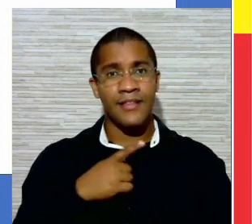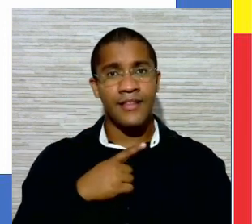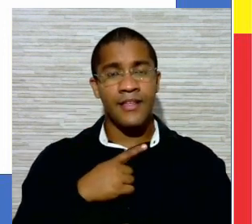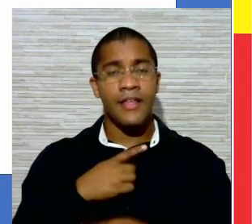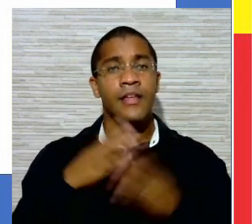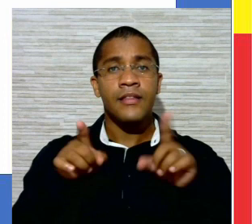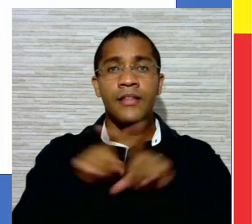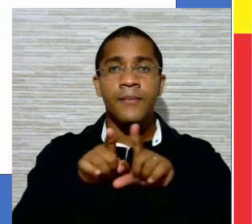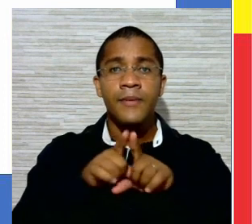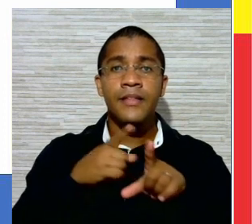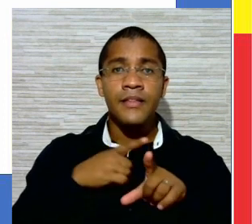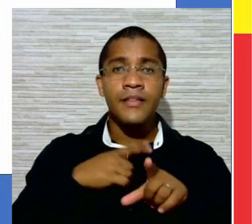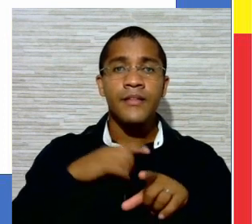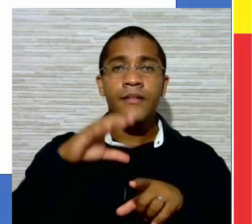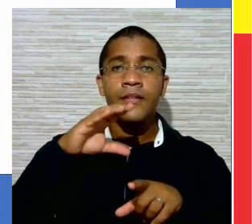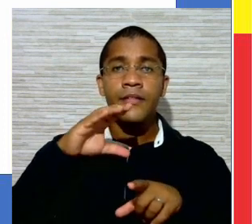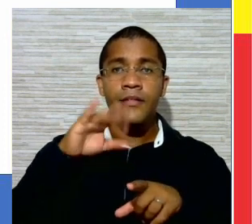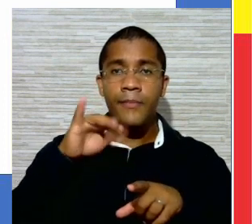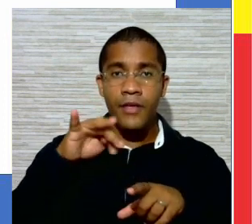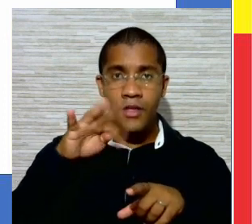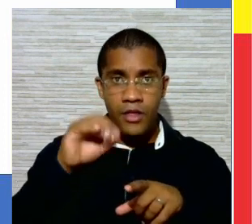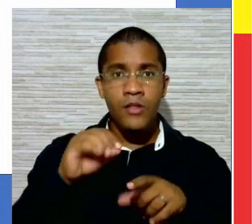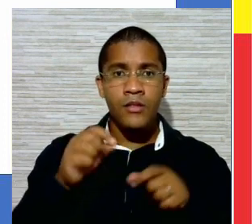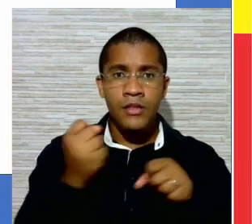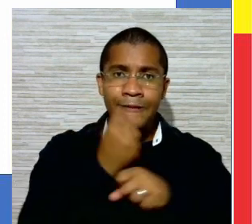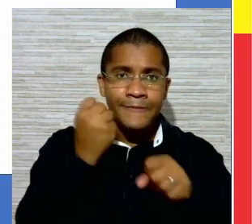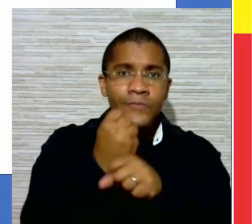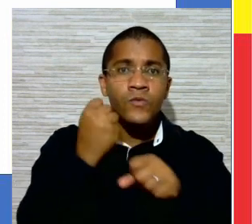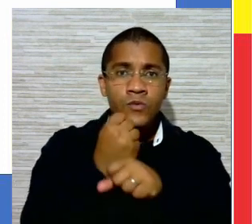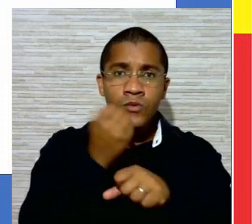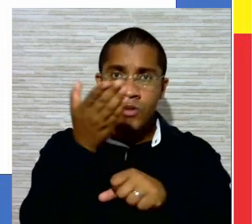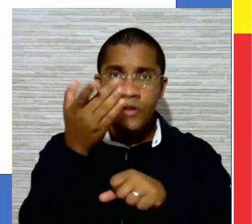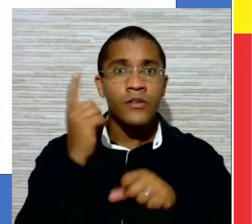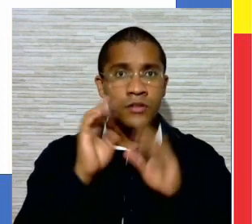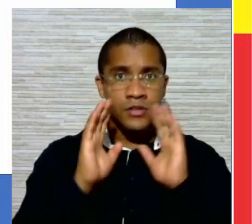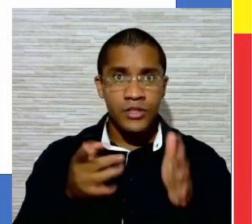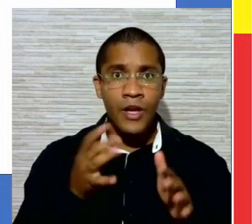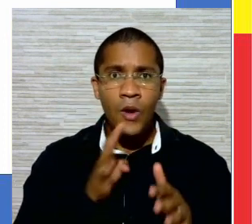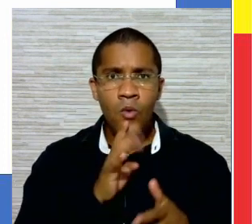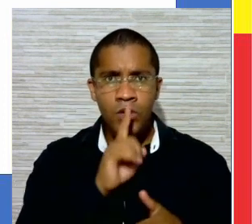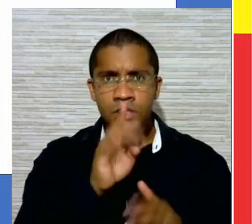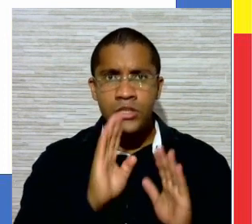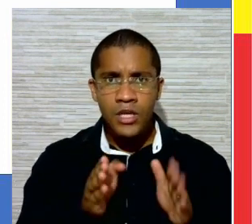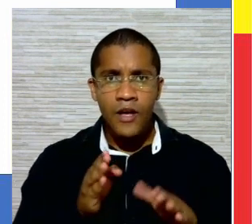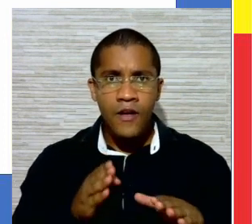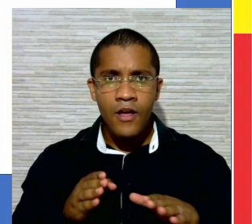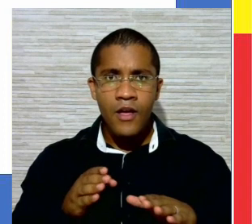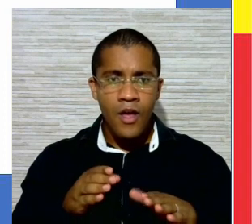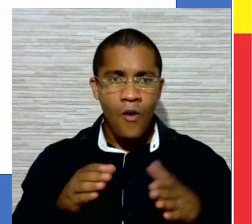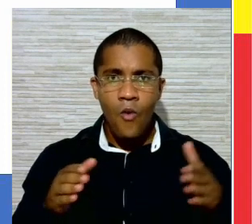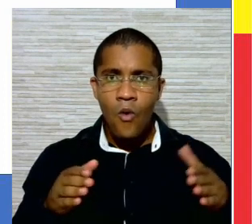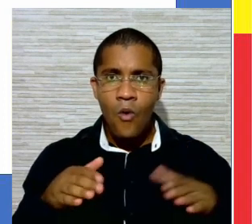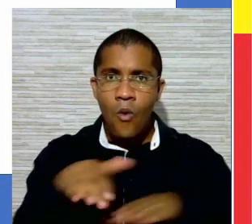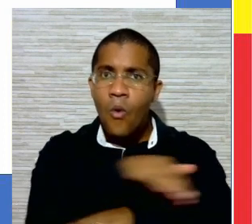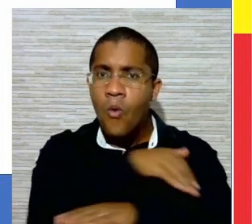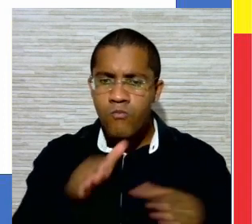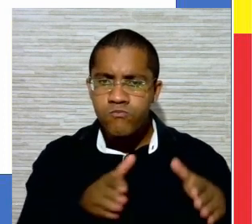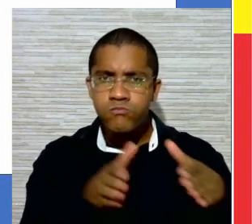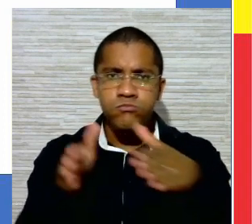né, para o nosso tráfego, né? Para quem já passou por essa via